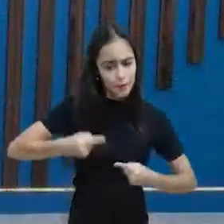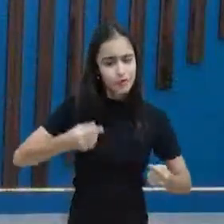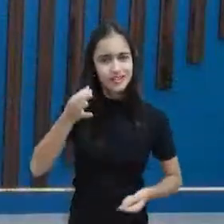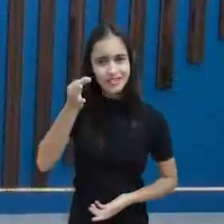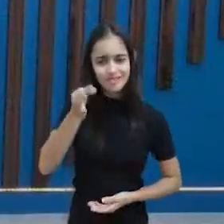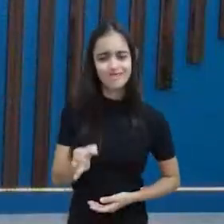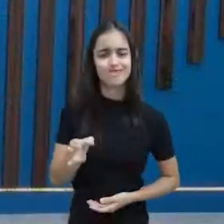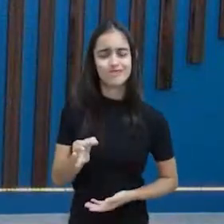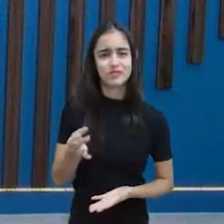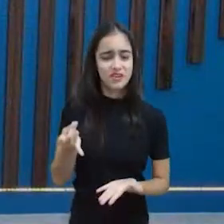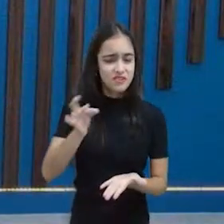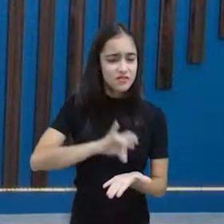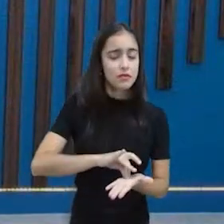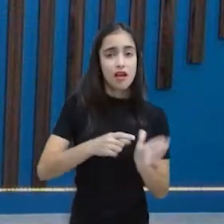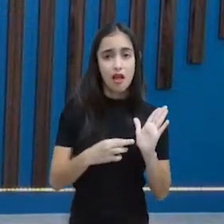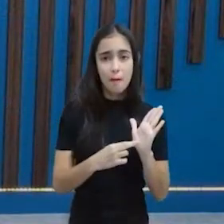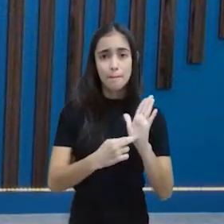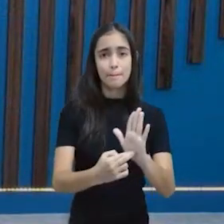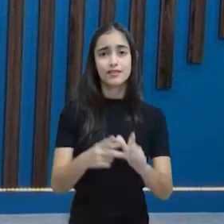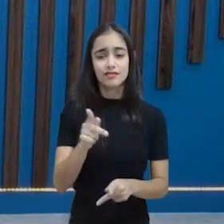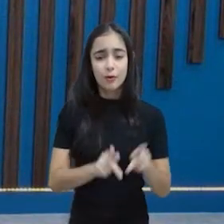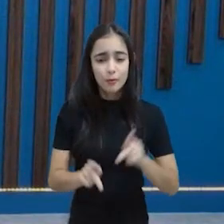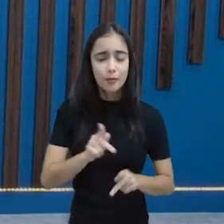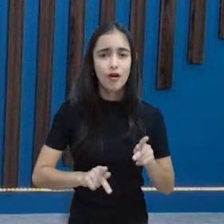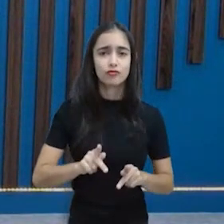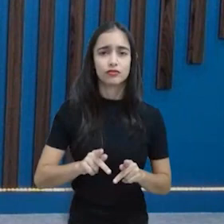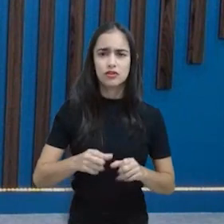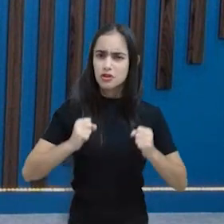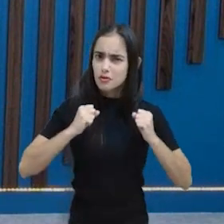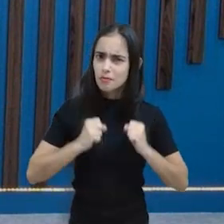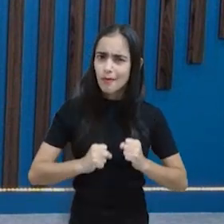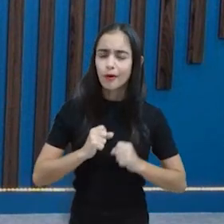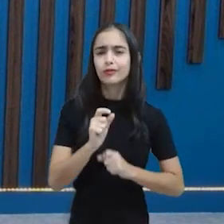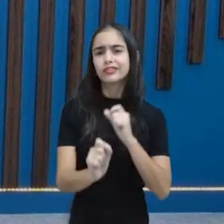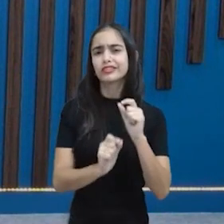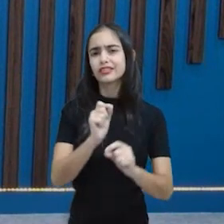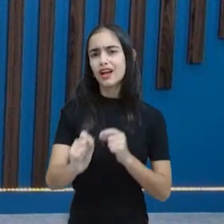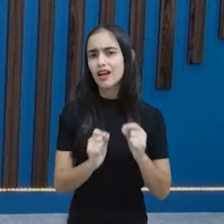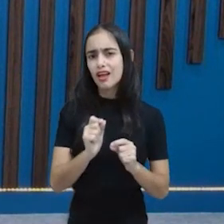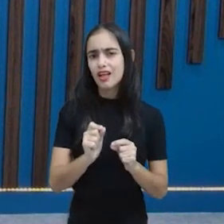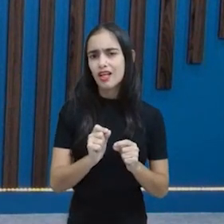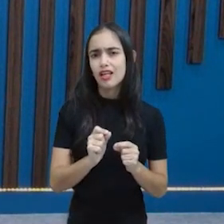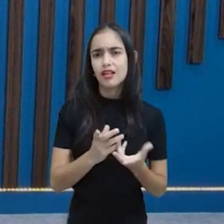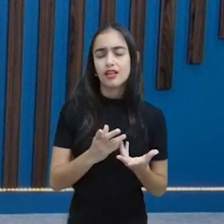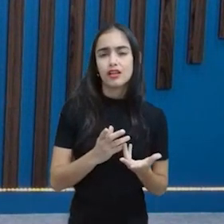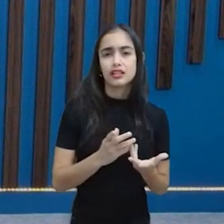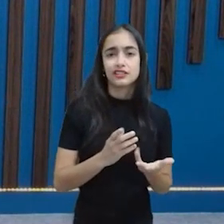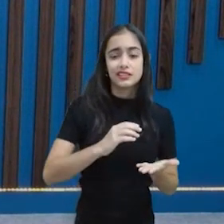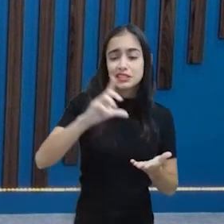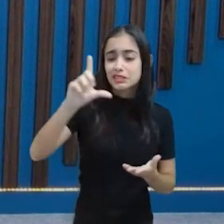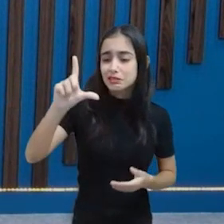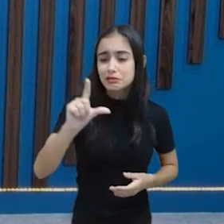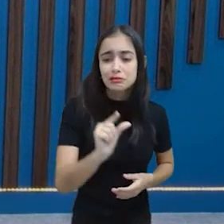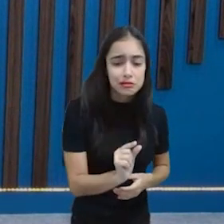de representar esses povos, né, para poder sanar, mitigar, pelo menos, né,